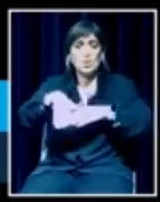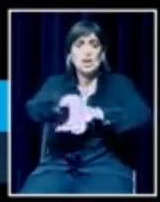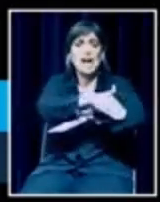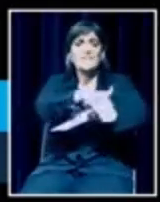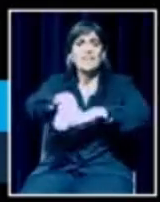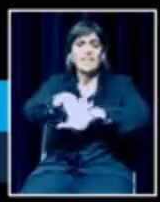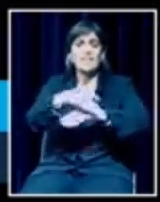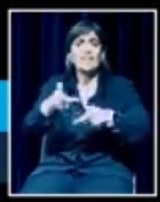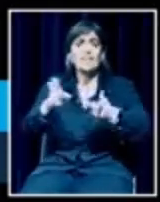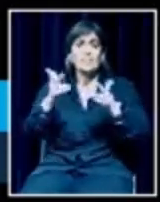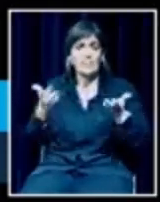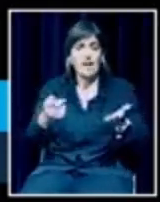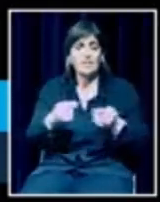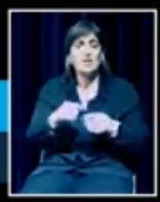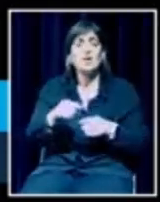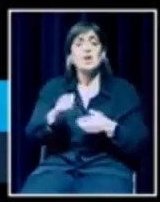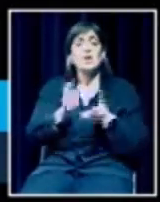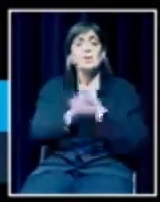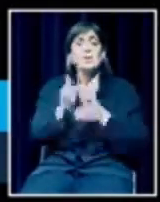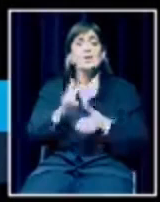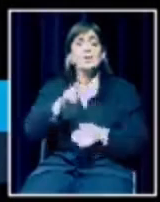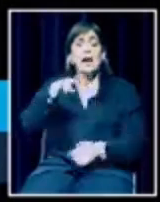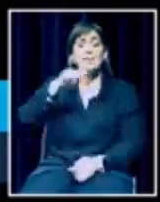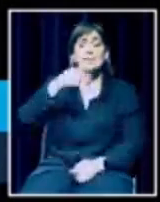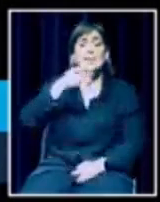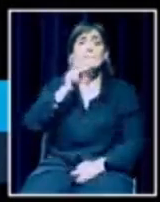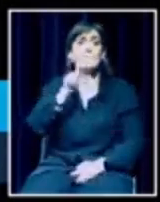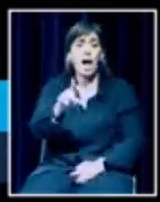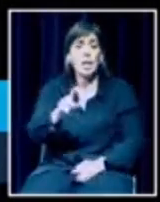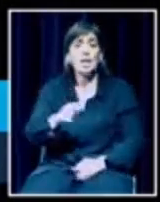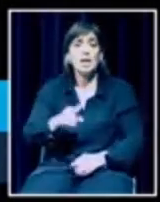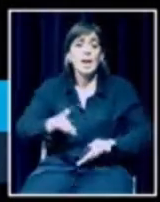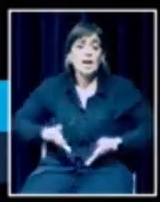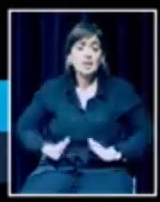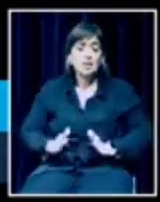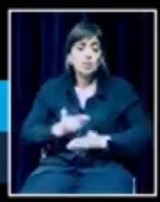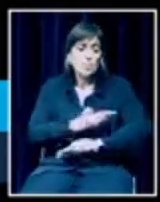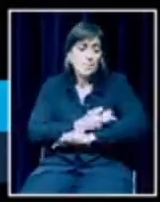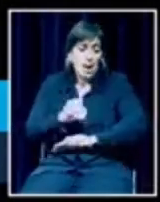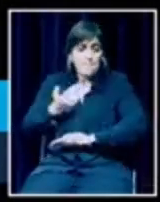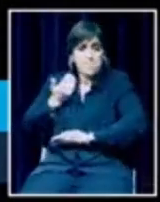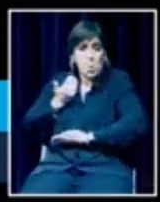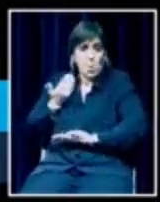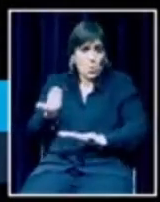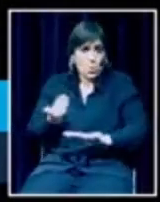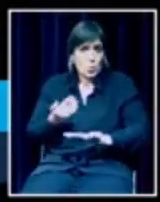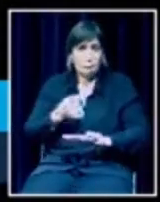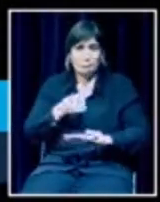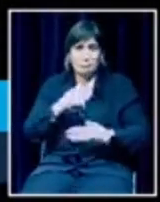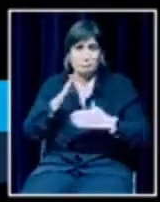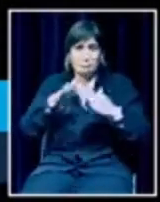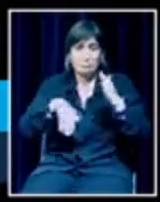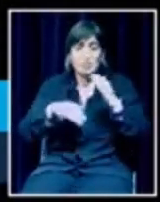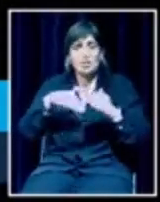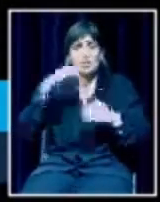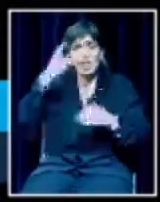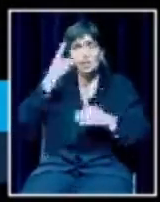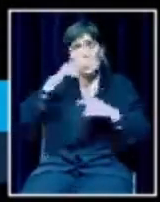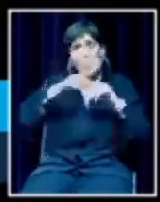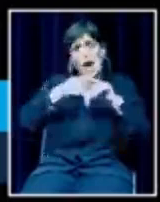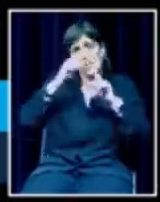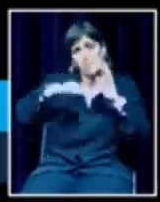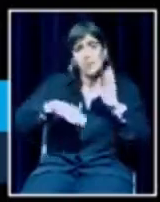um casal de nepaleses com um bebê recém-nascido e quando eu digo recém-nascido com menos de um ano